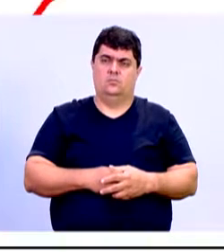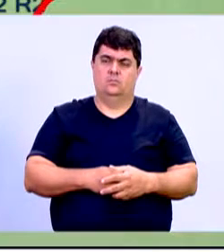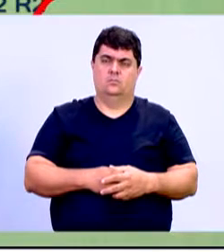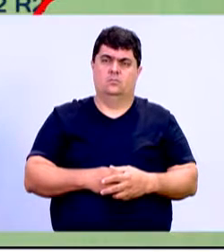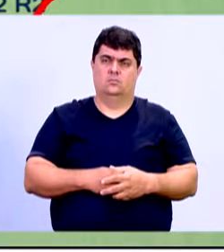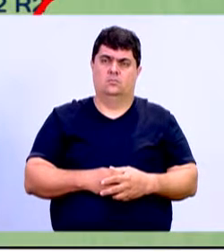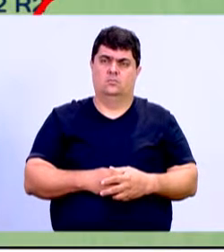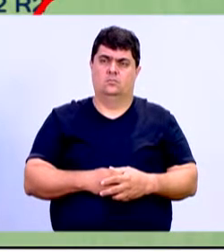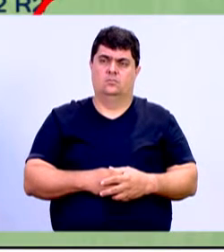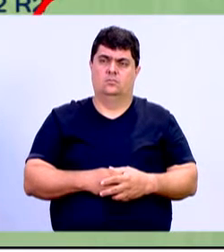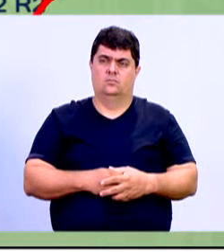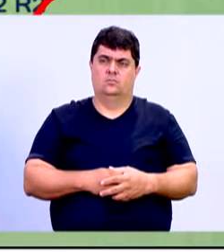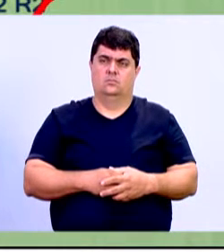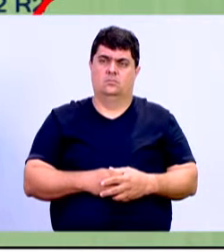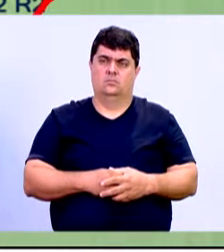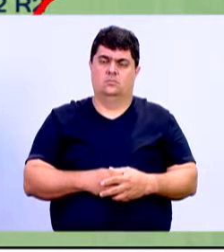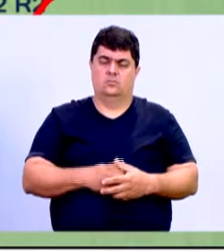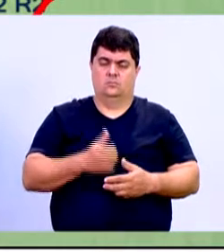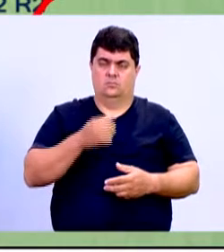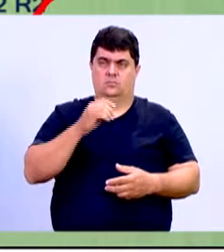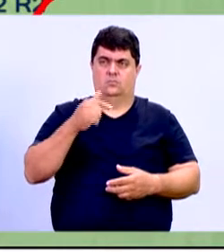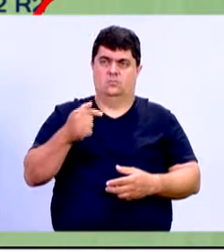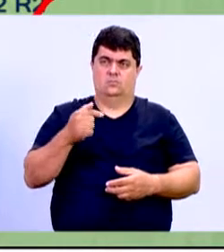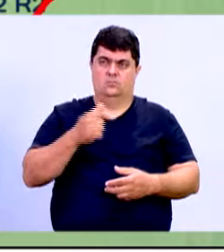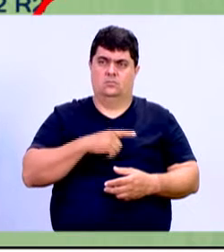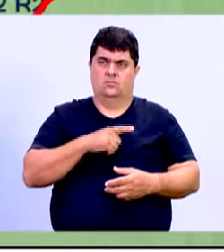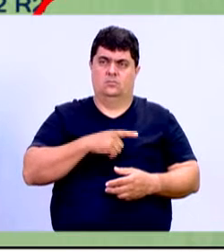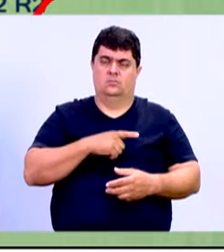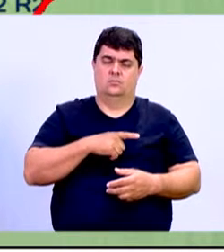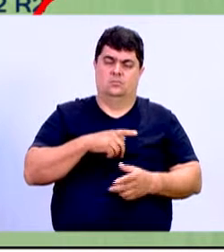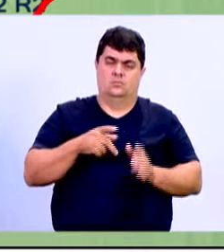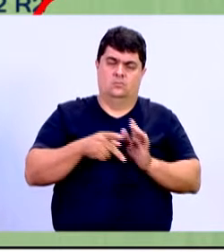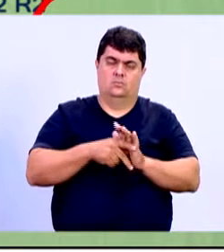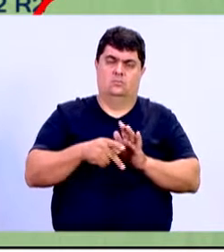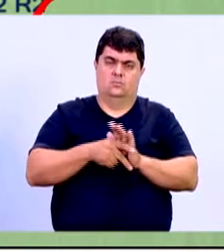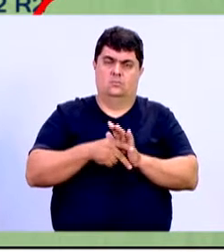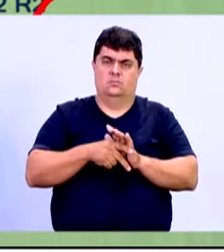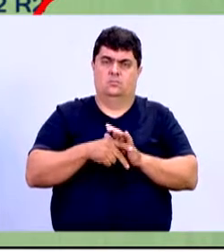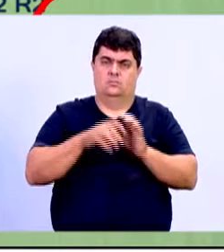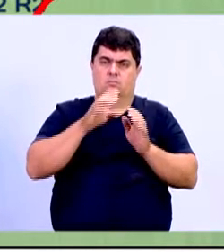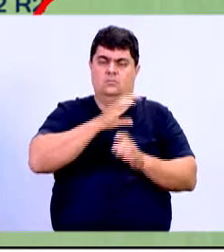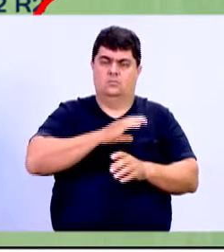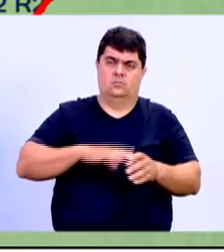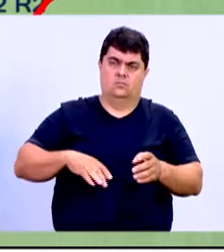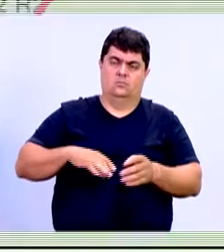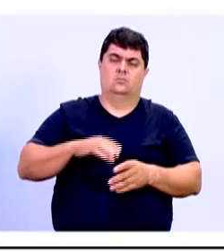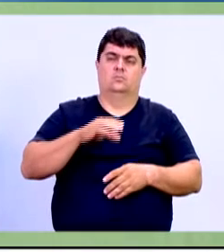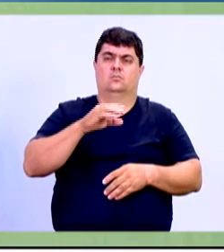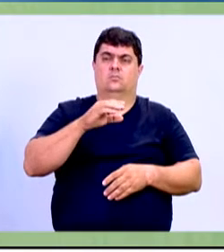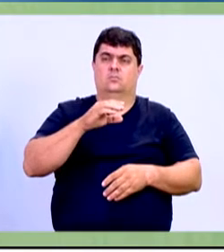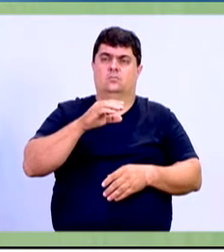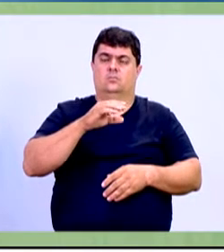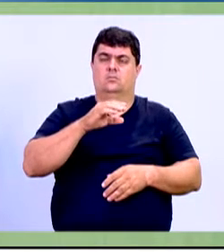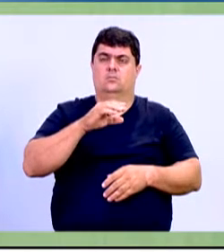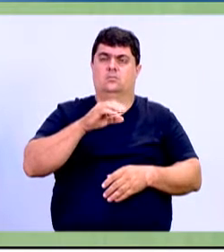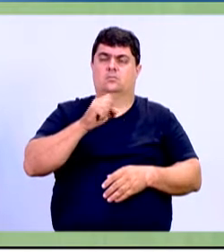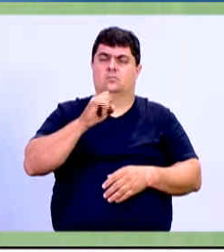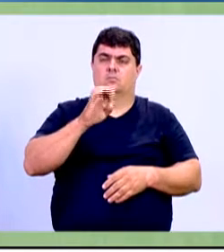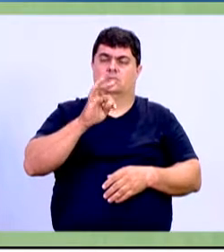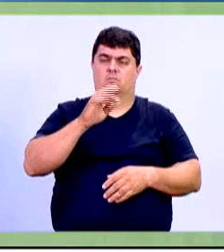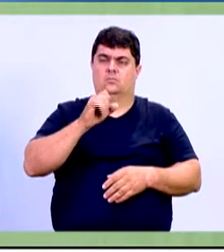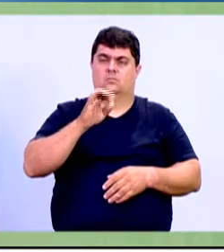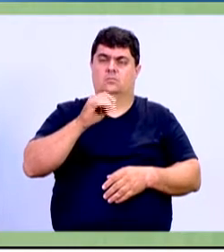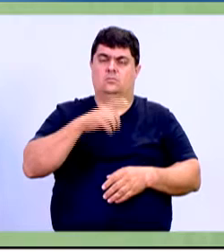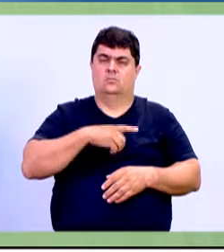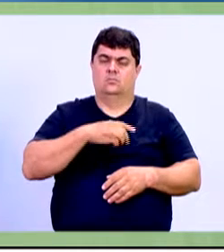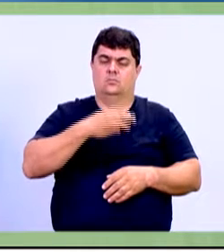esses 107 projetos foram desenvolvidos pela Coordenadoria de Sistemas de Informação. E possuímos outras